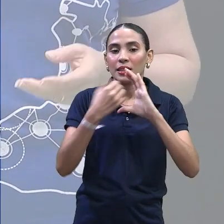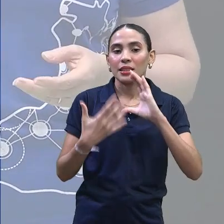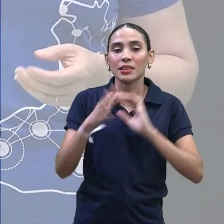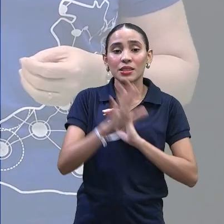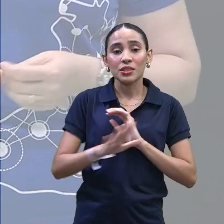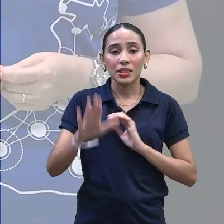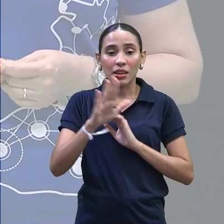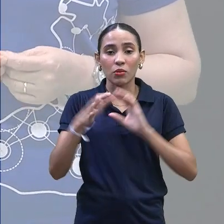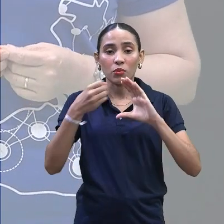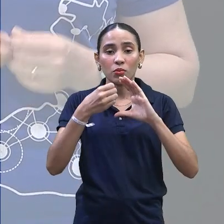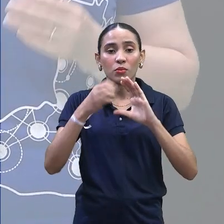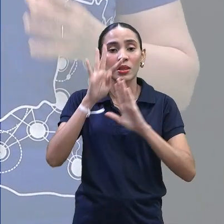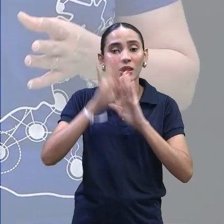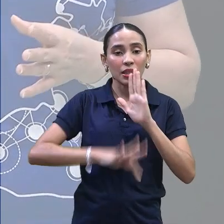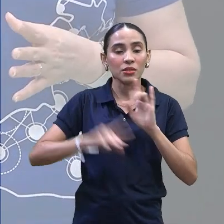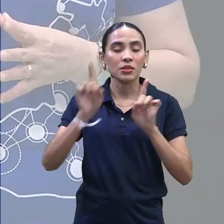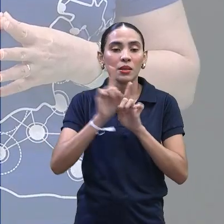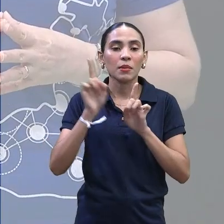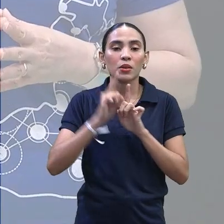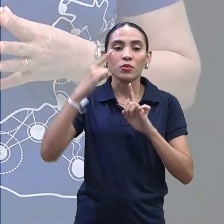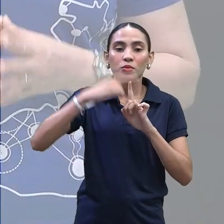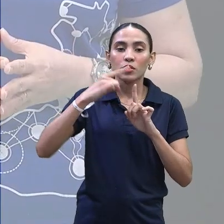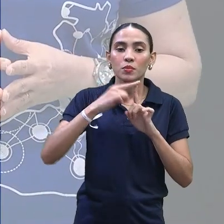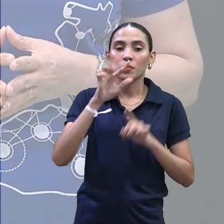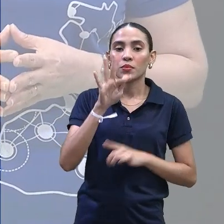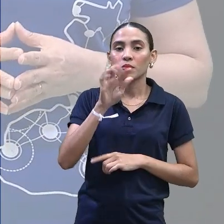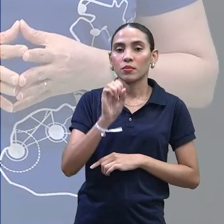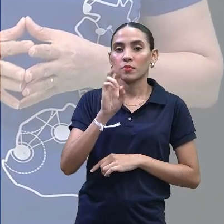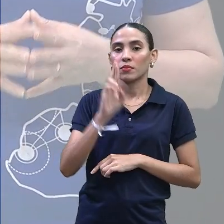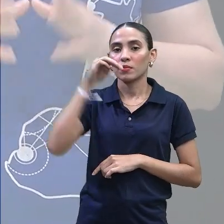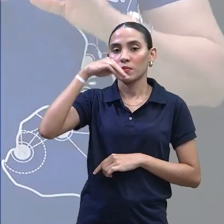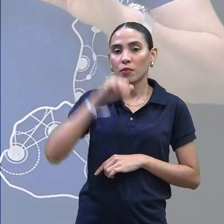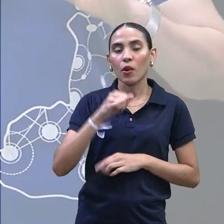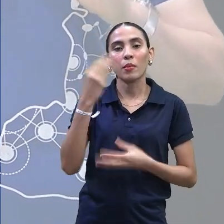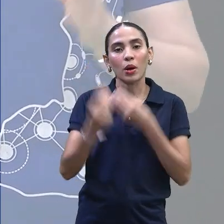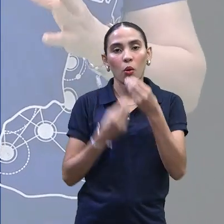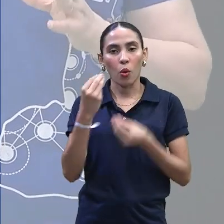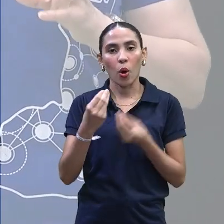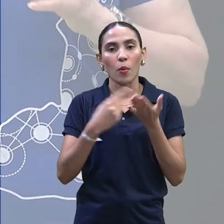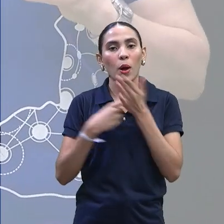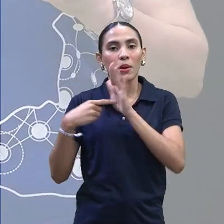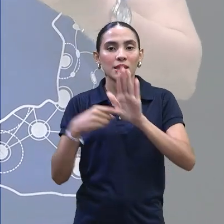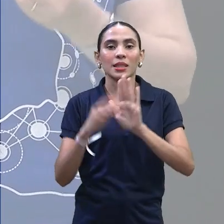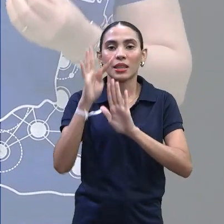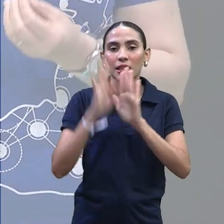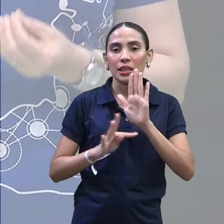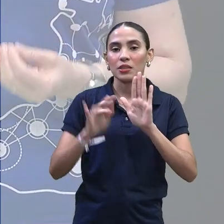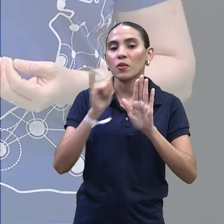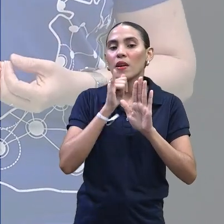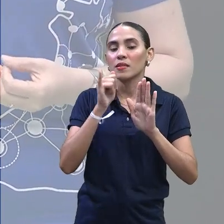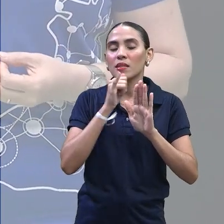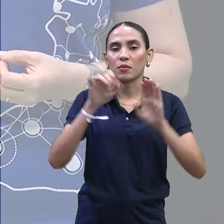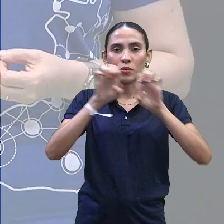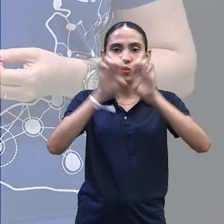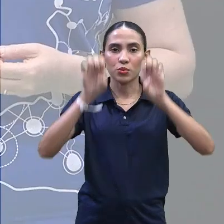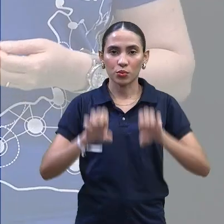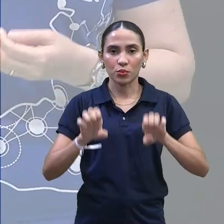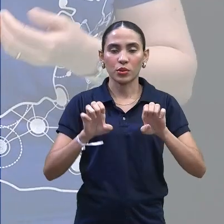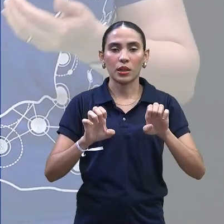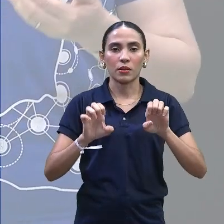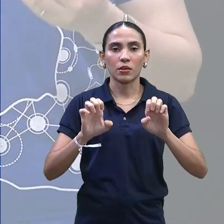gerais dos textos, a forma como o texto se apresenta. Então, a forma é a estrutura do